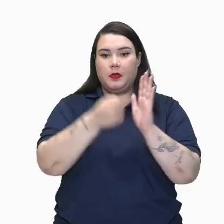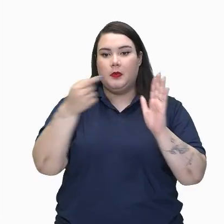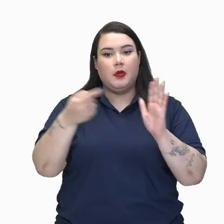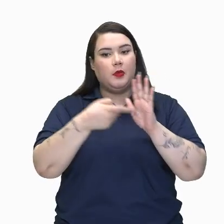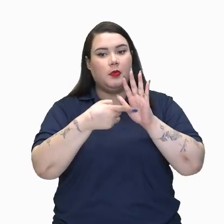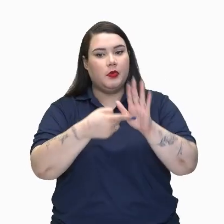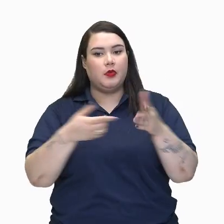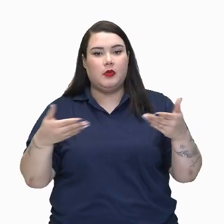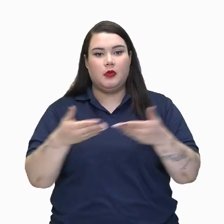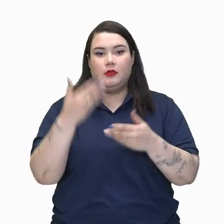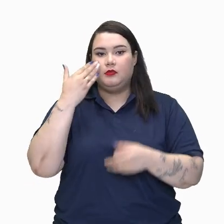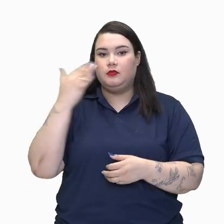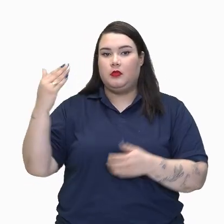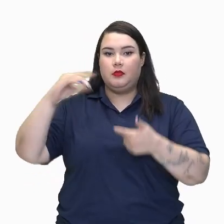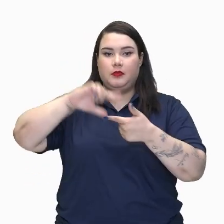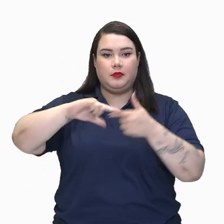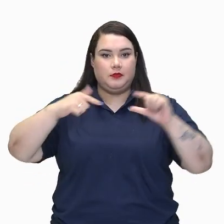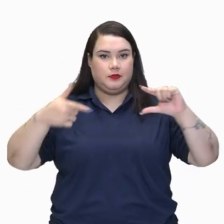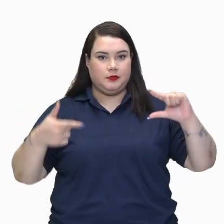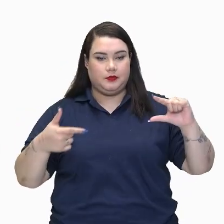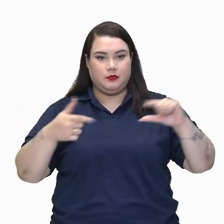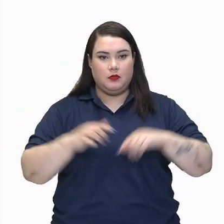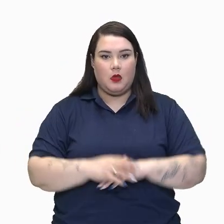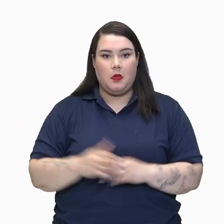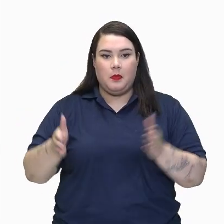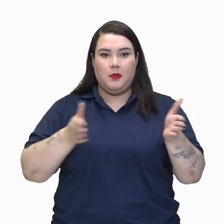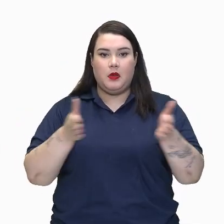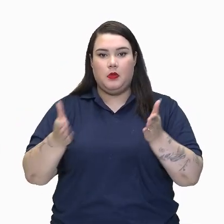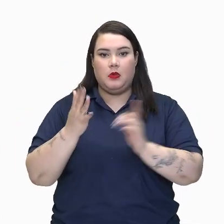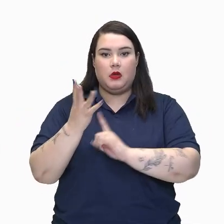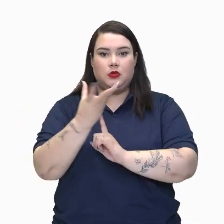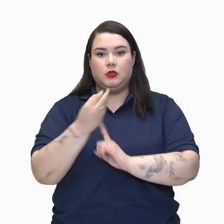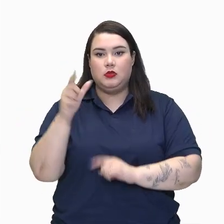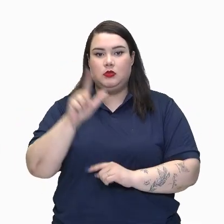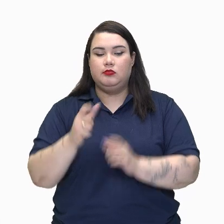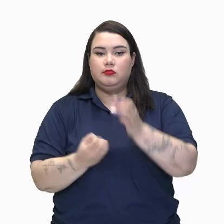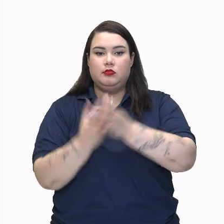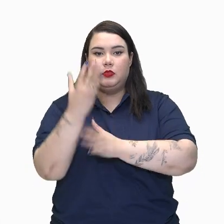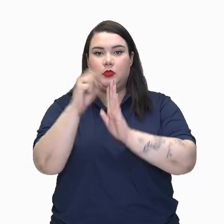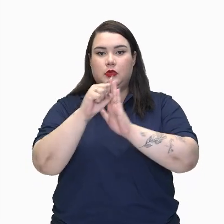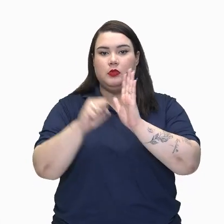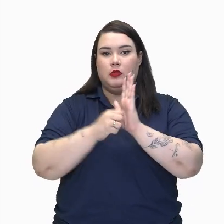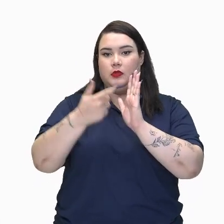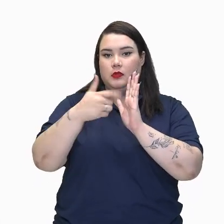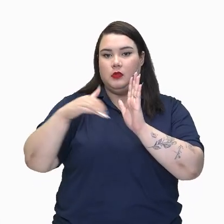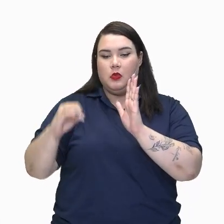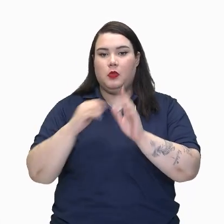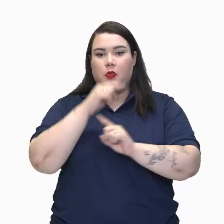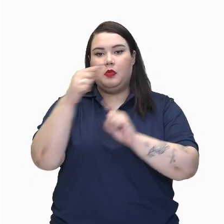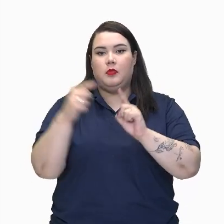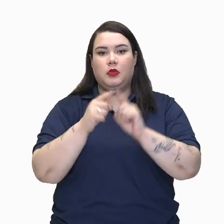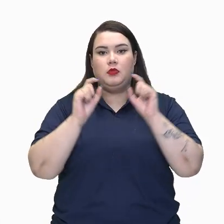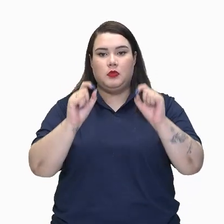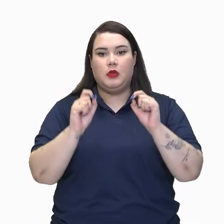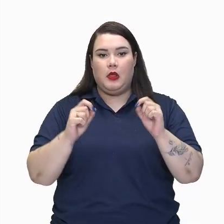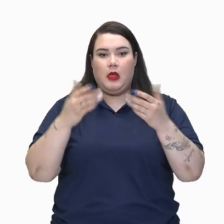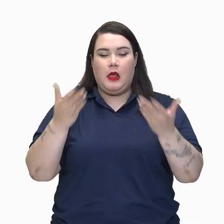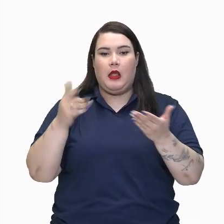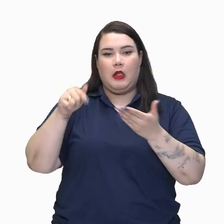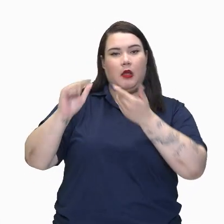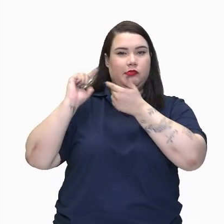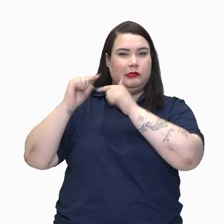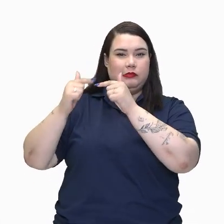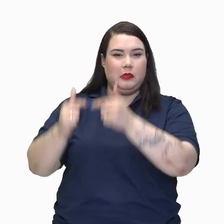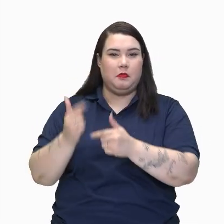para vocês é o de modernismo. Movimento artístico e literário que surgiu no início do século XX buscando romper com as tradições